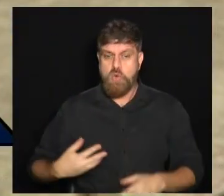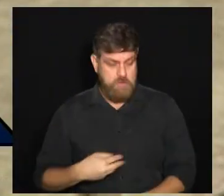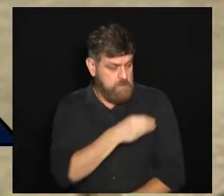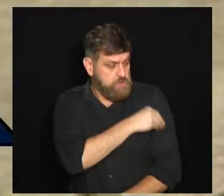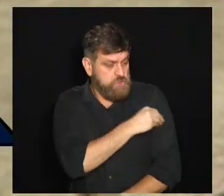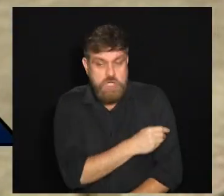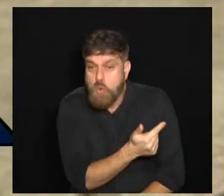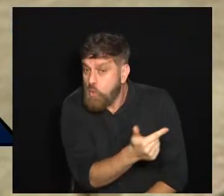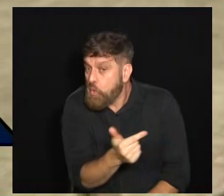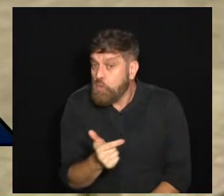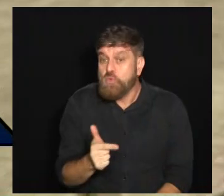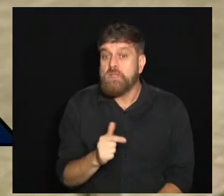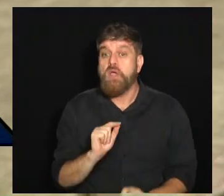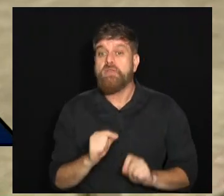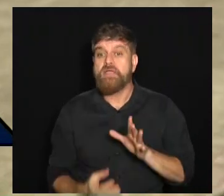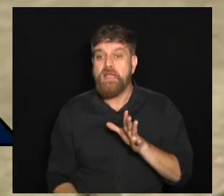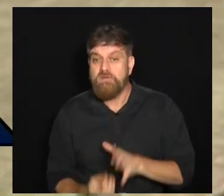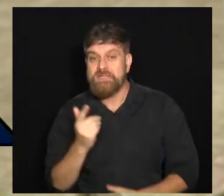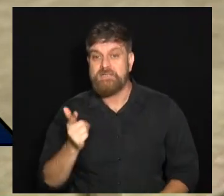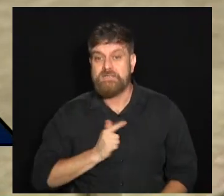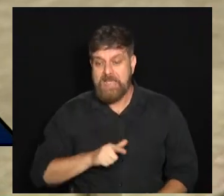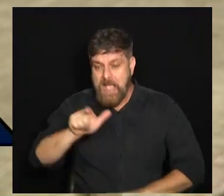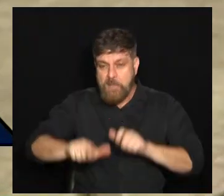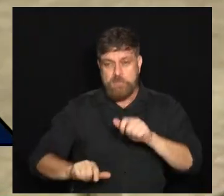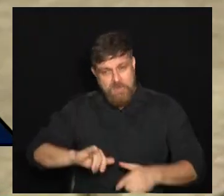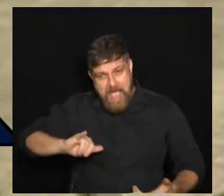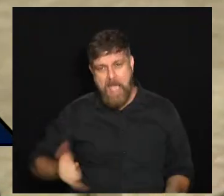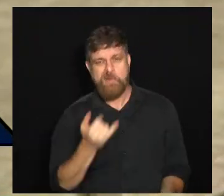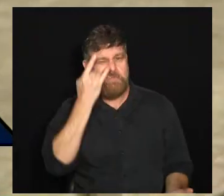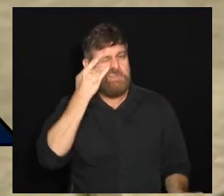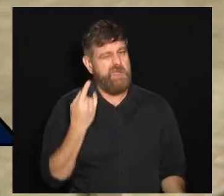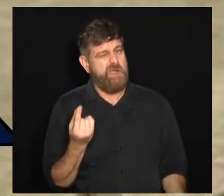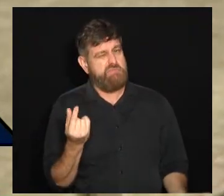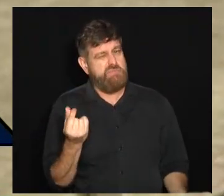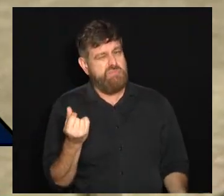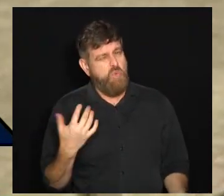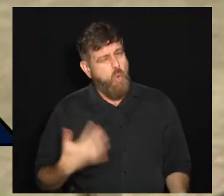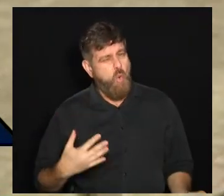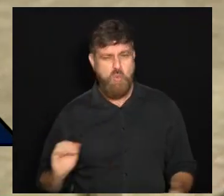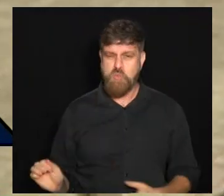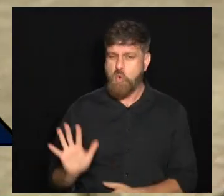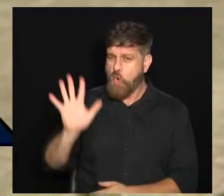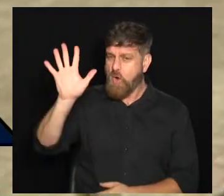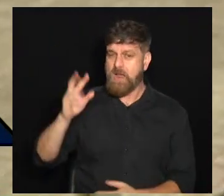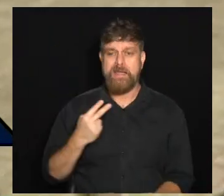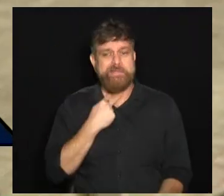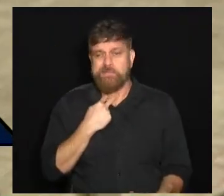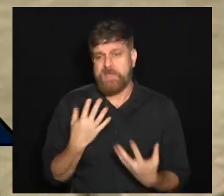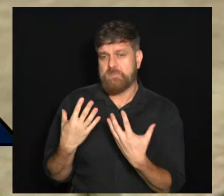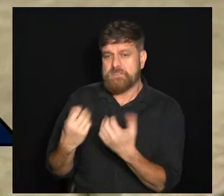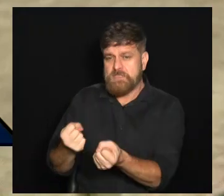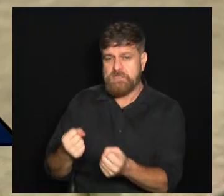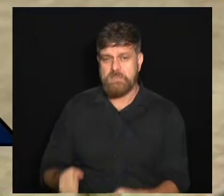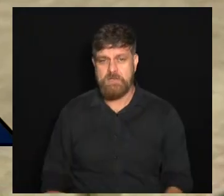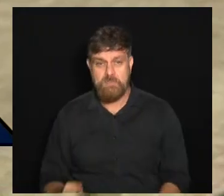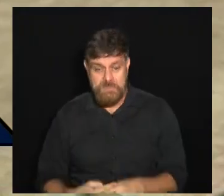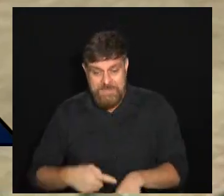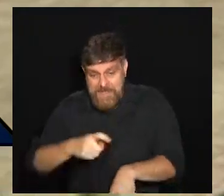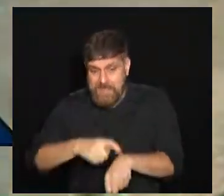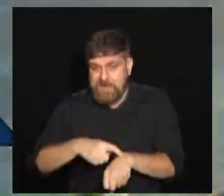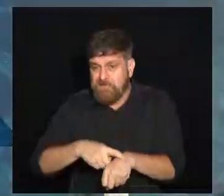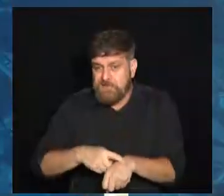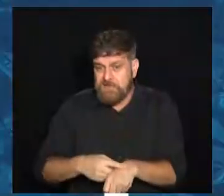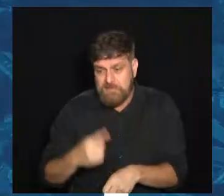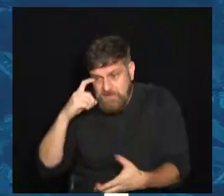todo mundo e, além disso, você tem a especulação sobre um determinado produto, o que a gente não pode aceitar em tempos de crise.